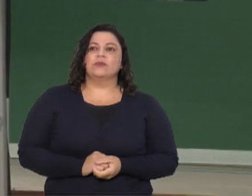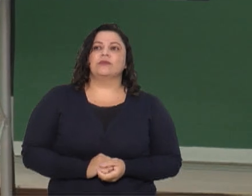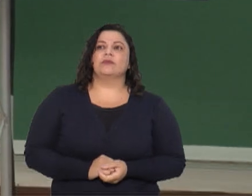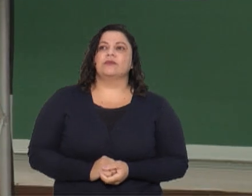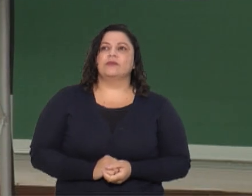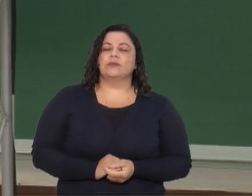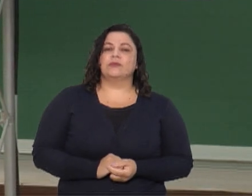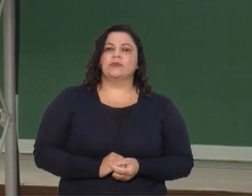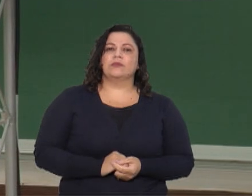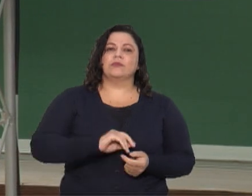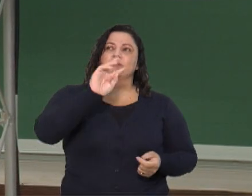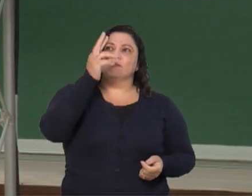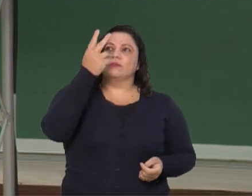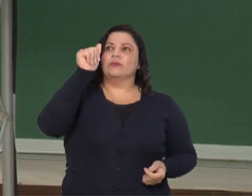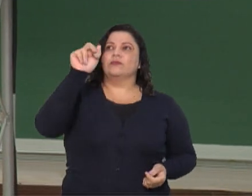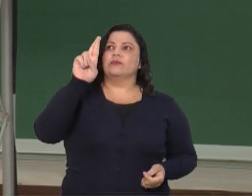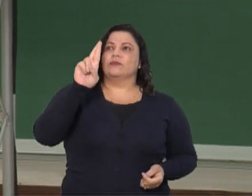ela